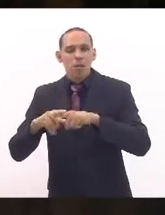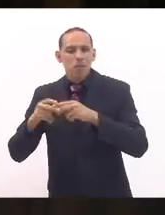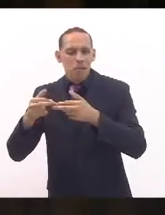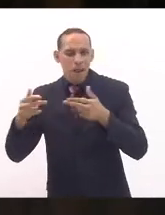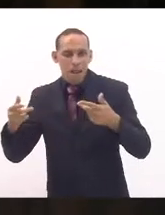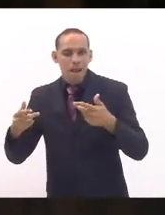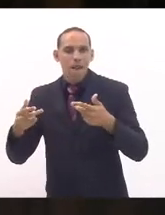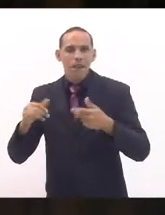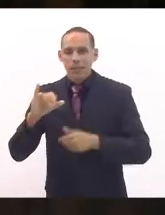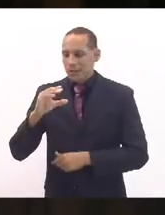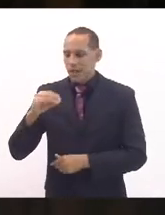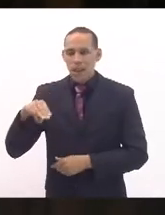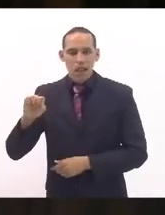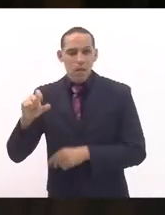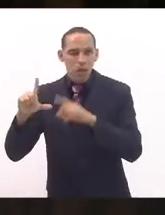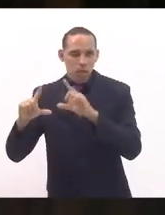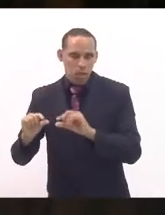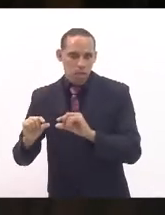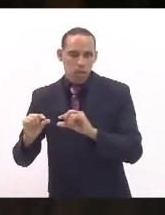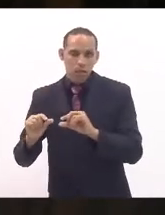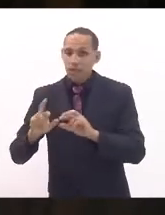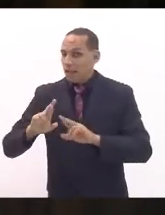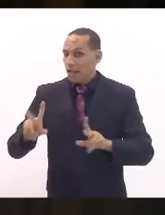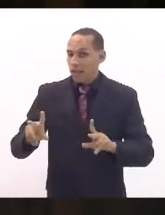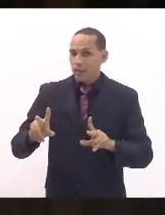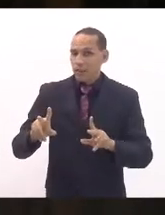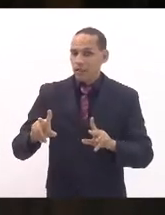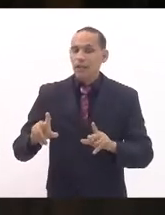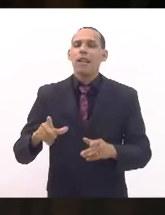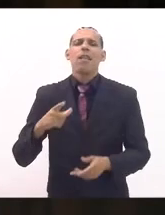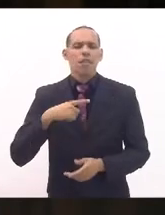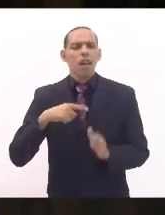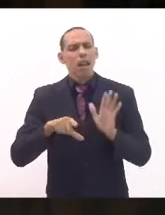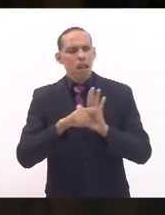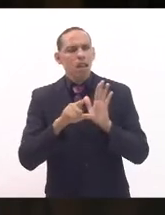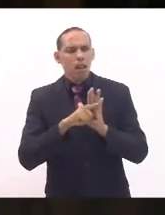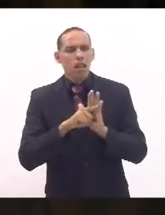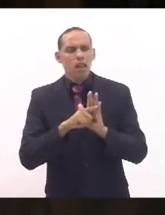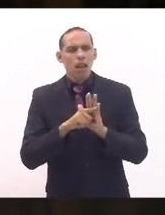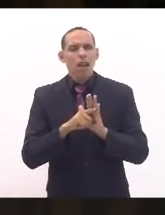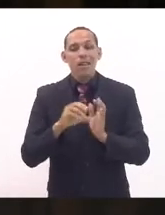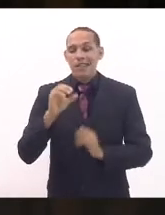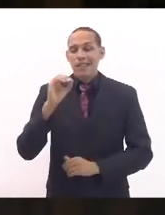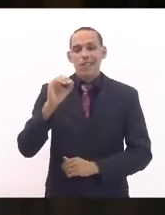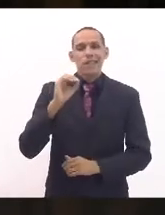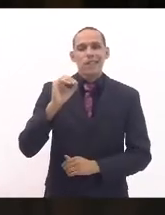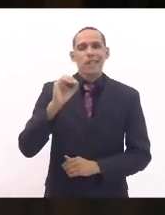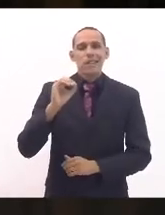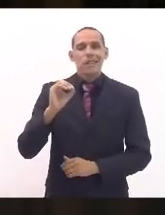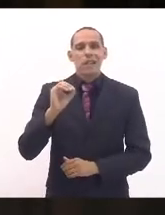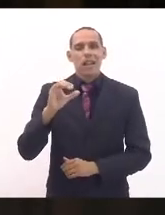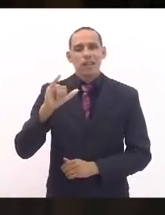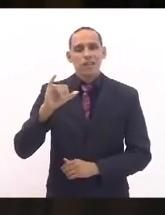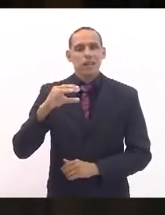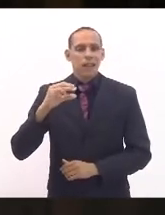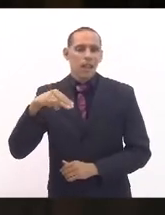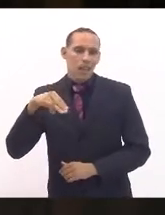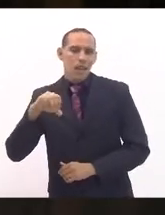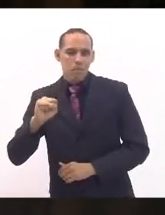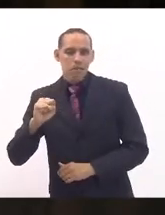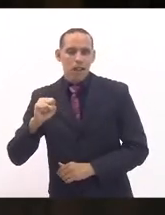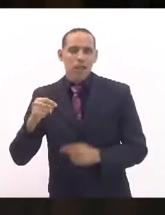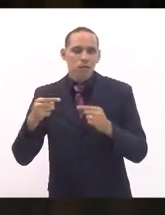N leis que zera ICMS de equipamentos para a indústria. Com certeza,